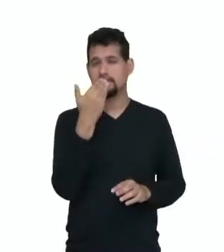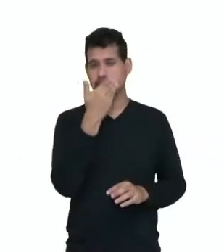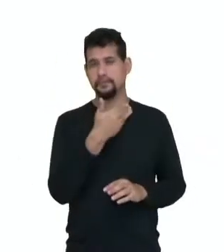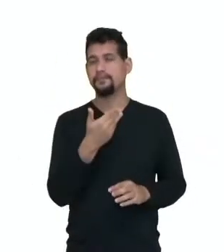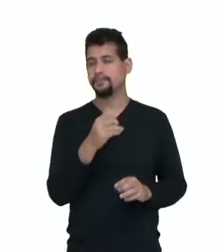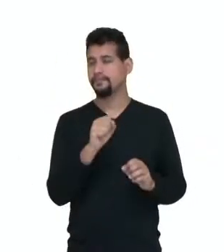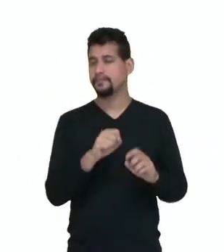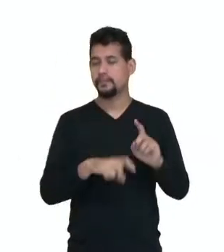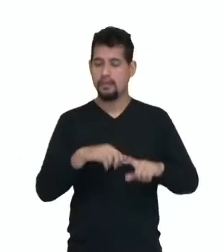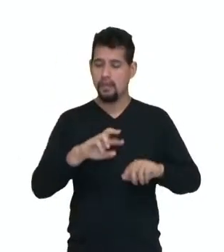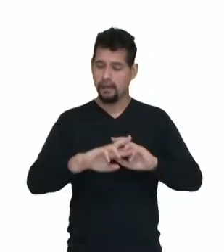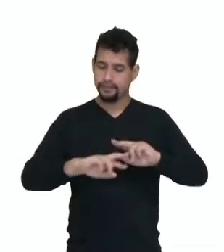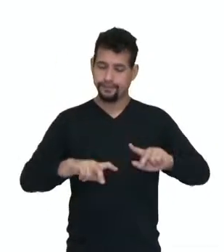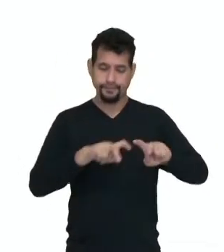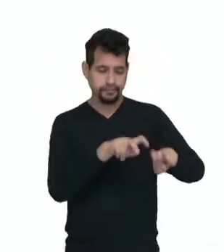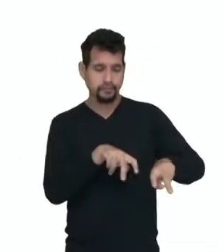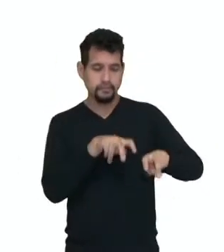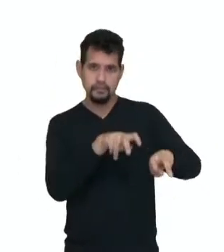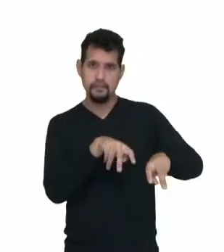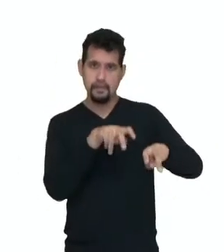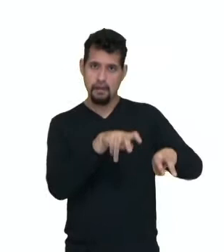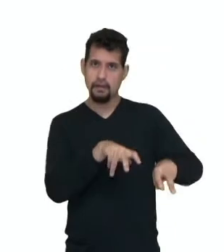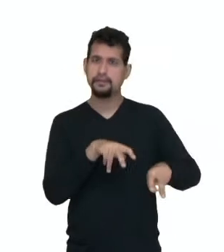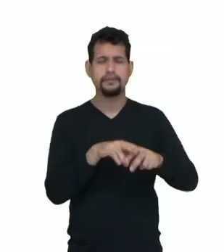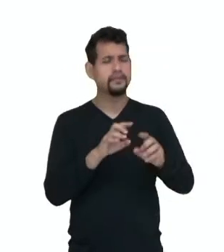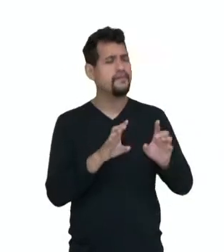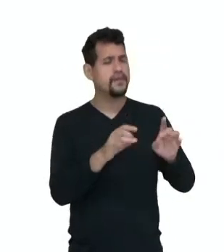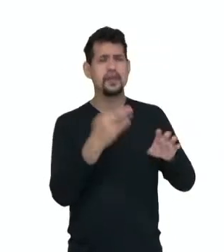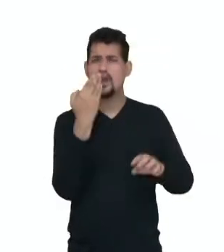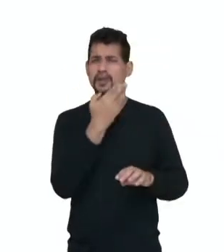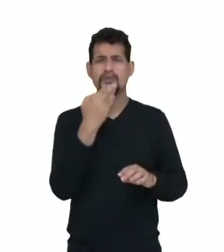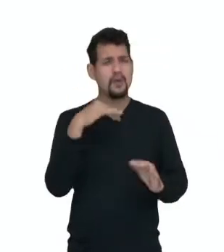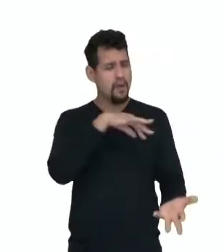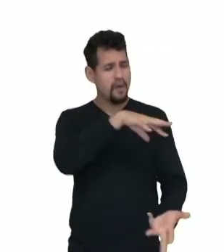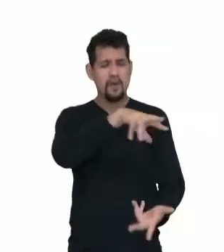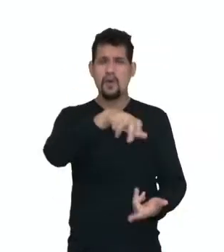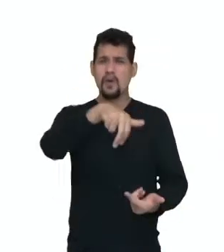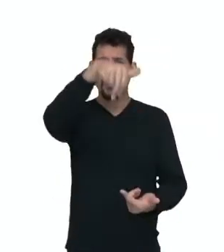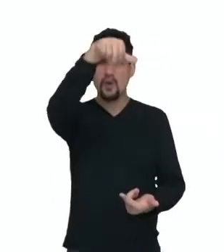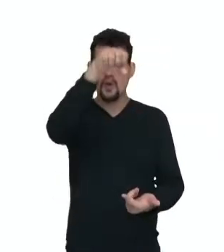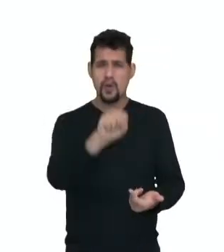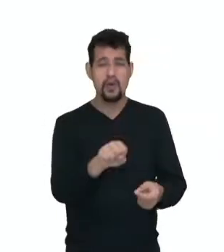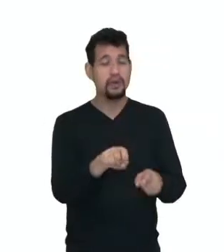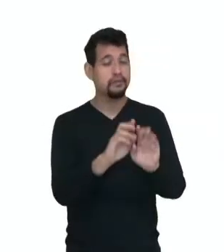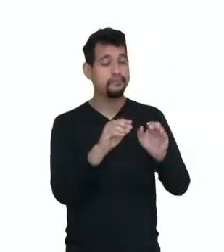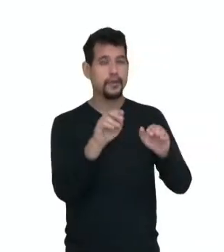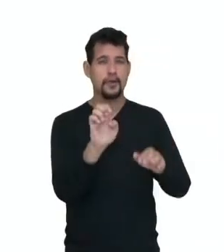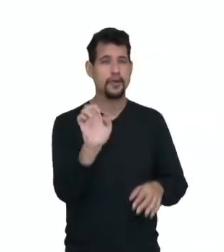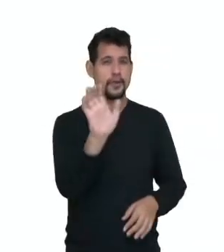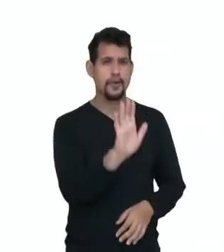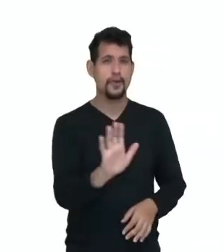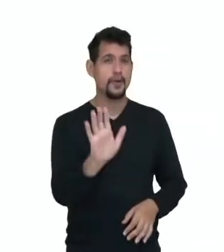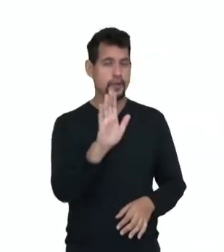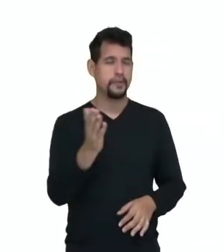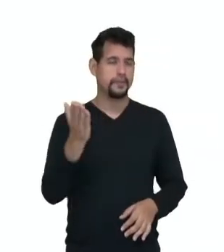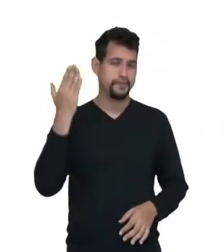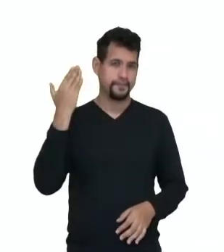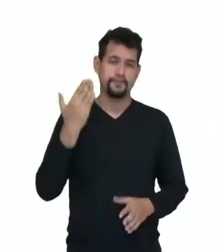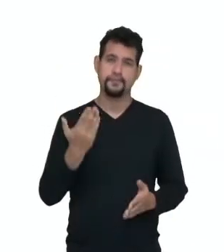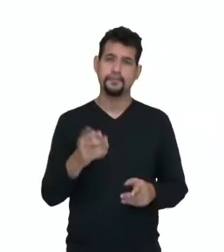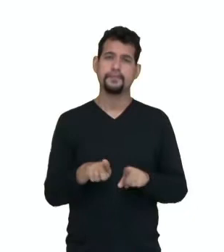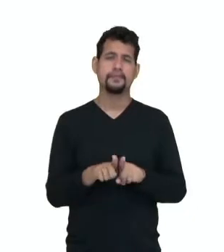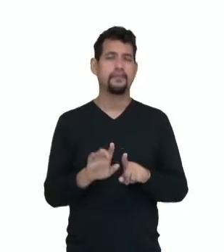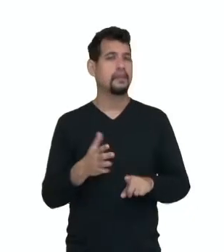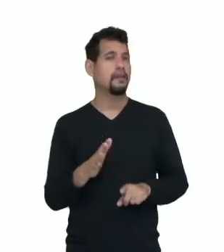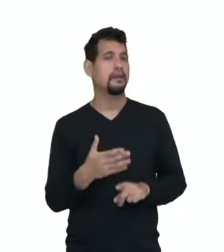tipo de produto agrícola. E exportou açúcar para o mundo inteiro, sobretudo para a Europa, naquele momento ali, em